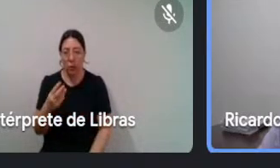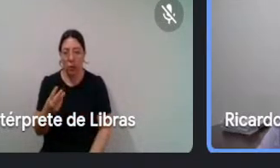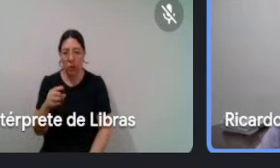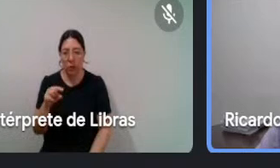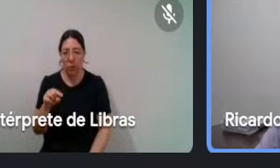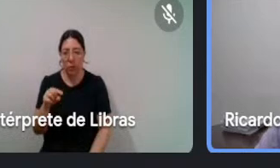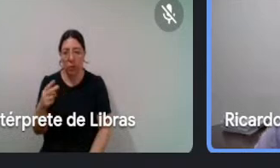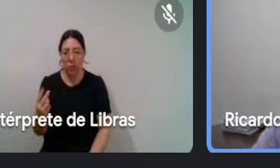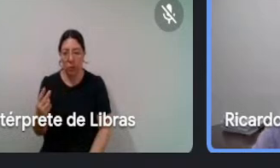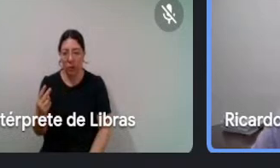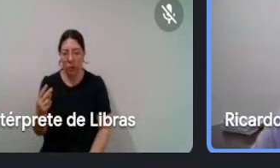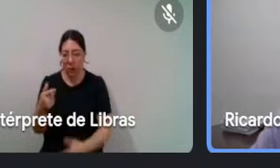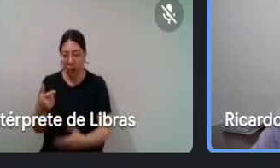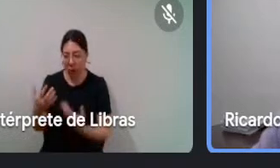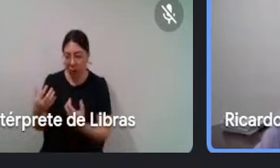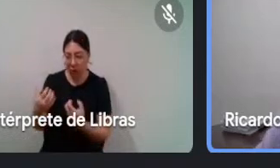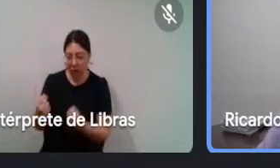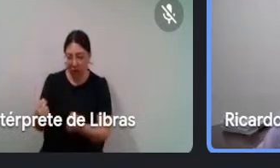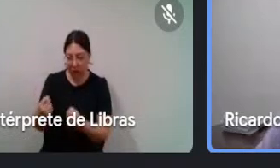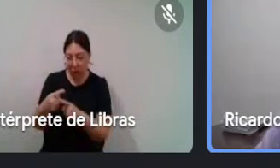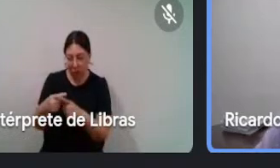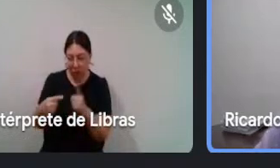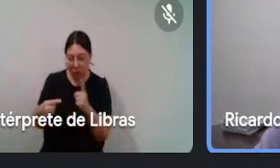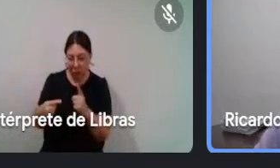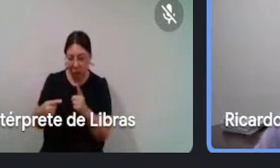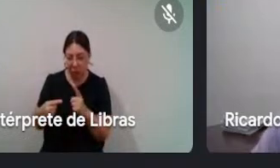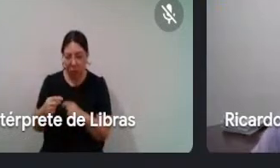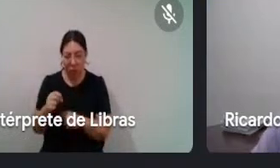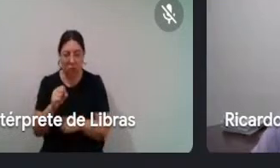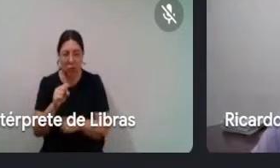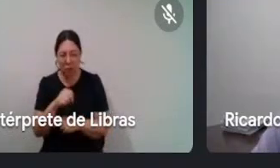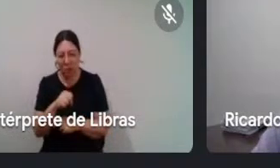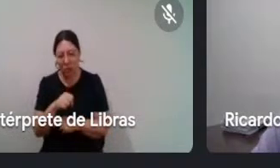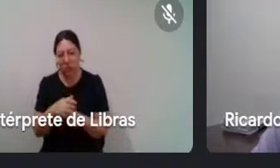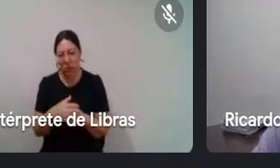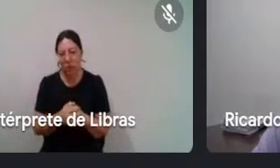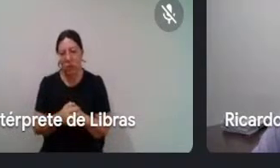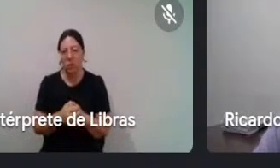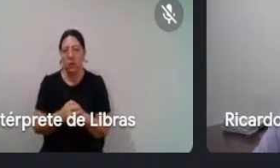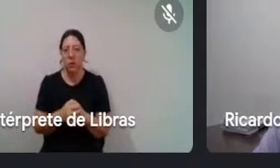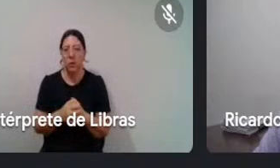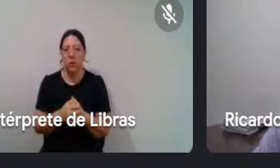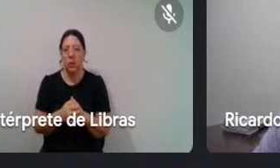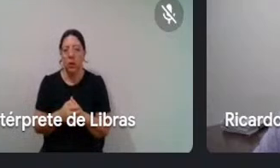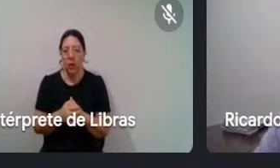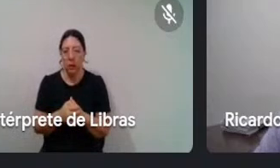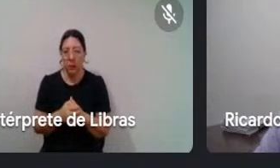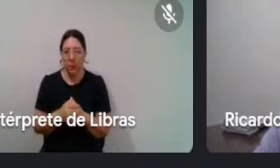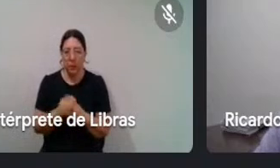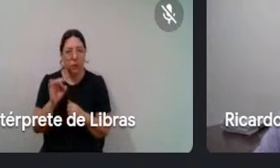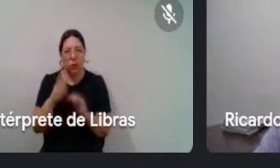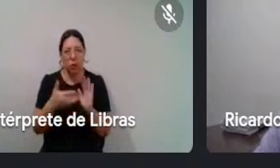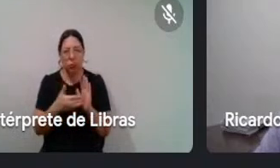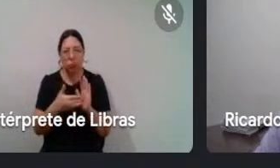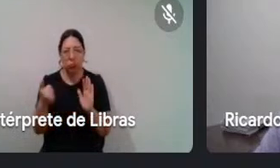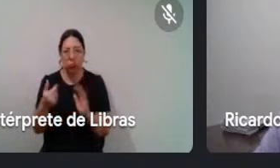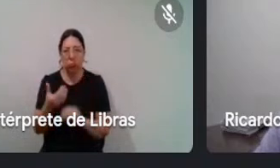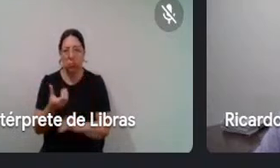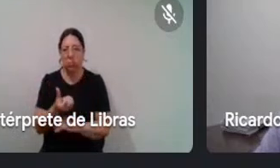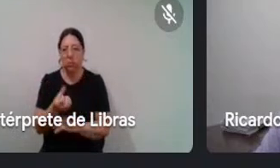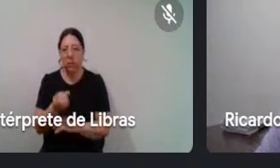acolhimento em parte, né, Excelência? Sim. Sim, perfeito, obrigado. Acolhendo o mérito, né, para aprovação com ressalvas, mas só excluir esses